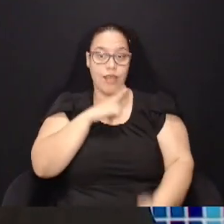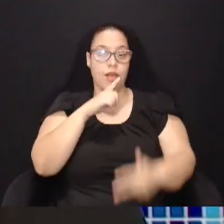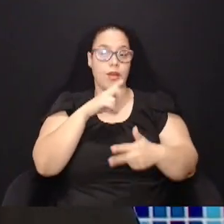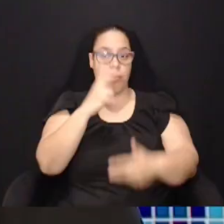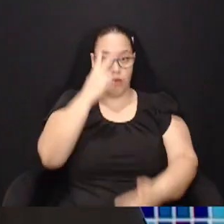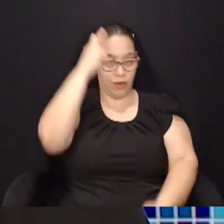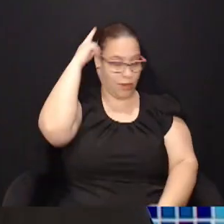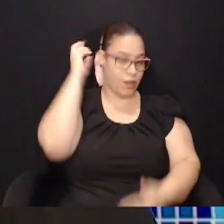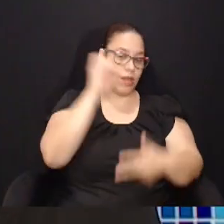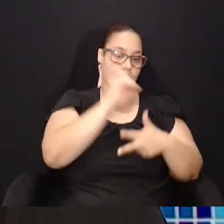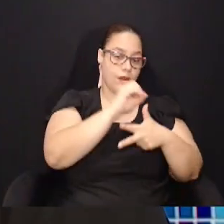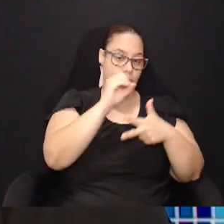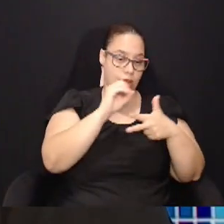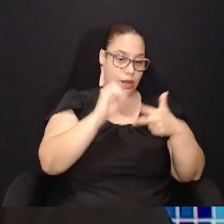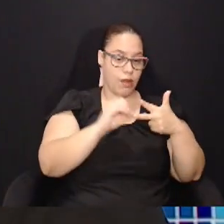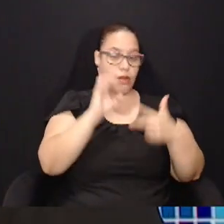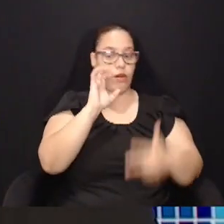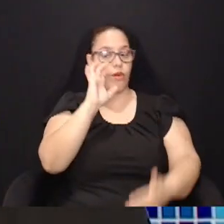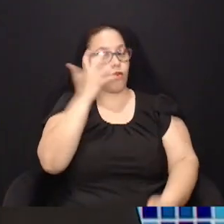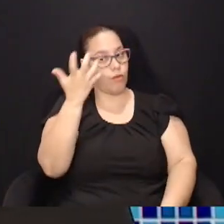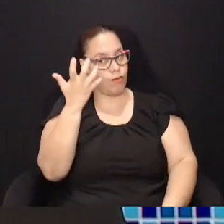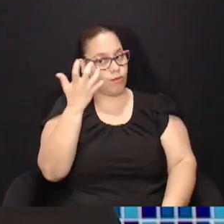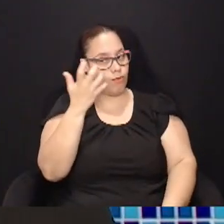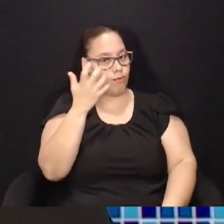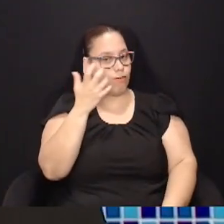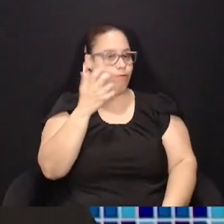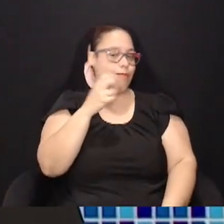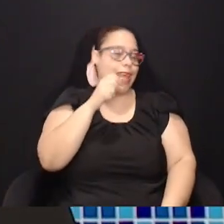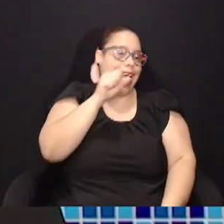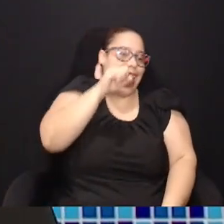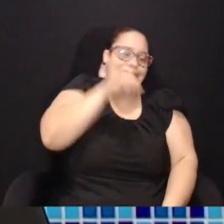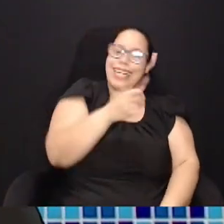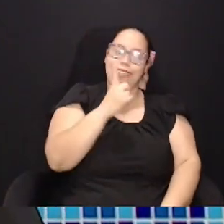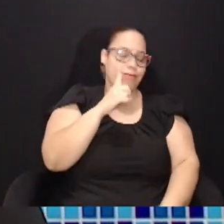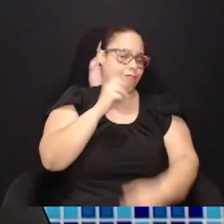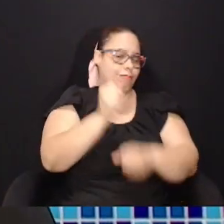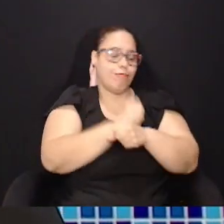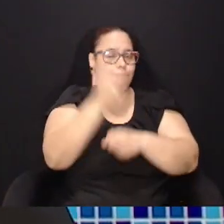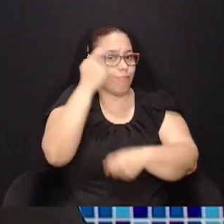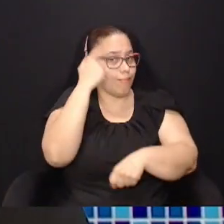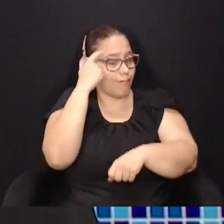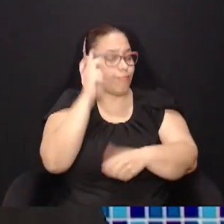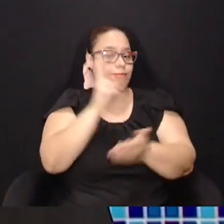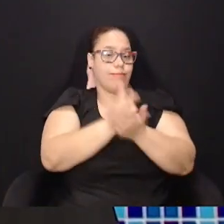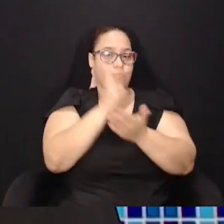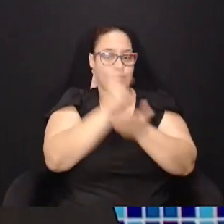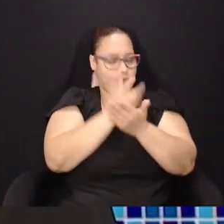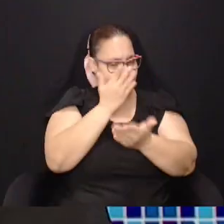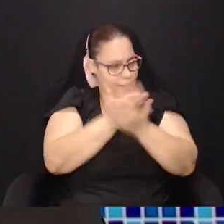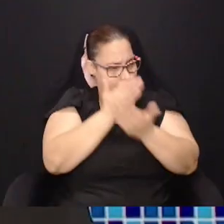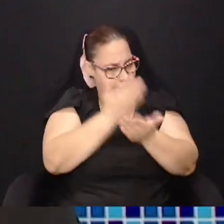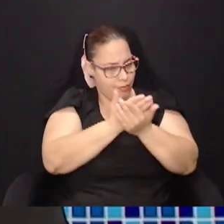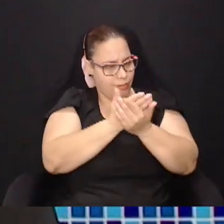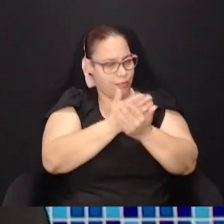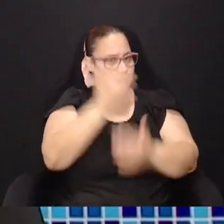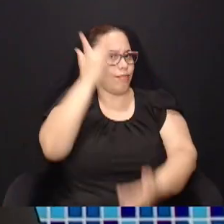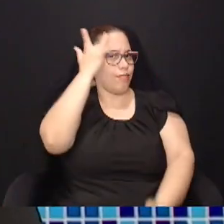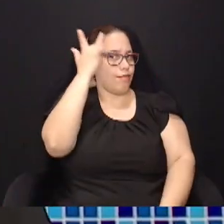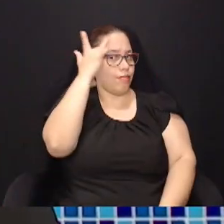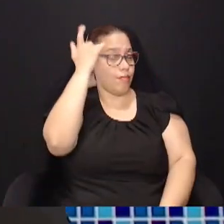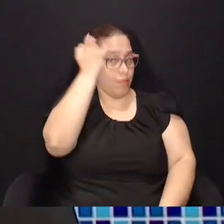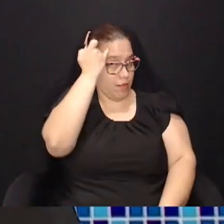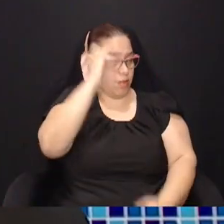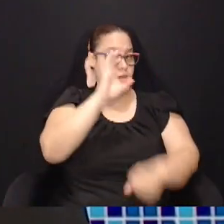lá acontecendo. Então, se não deu esse ano, vamos repensar, vamos continuar os estudos. Às vezes amadurece uma ideia de curso, uma ideia